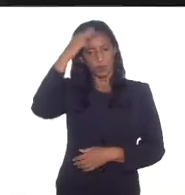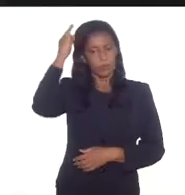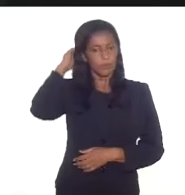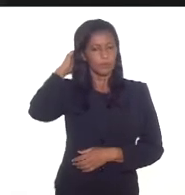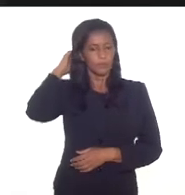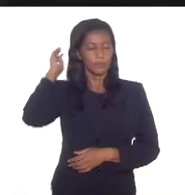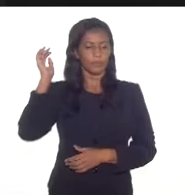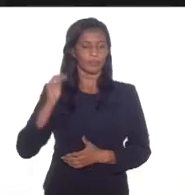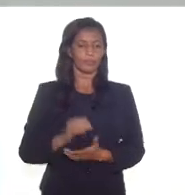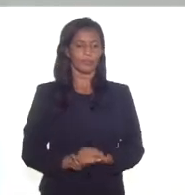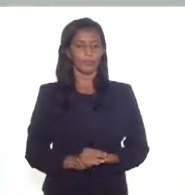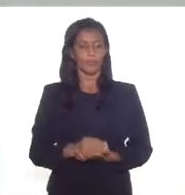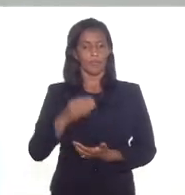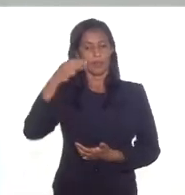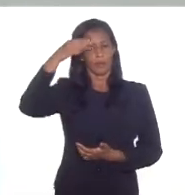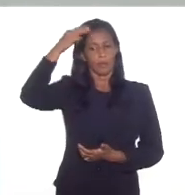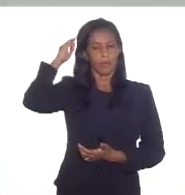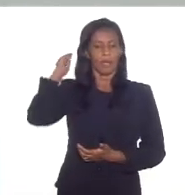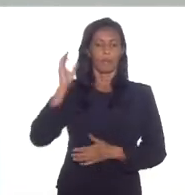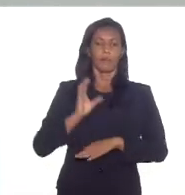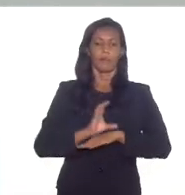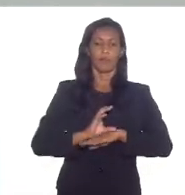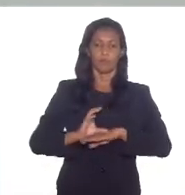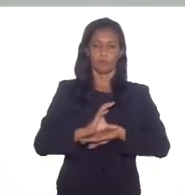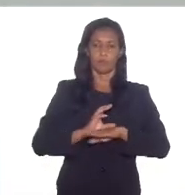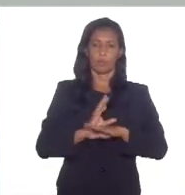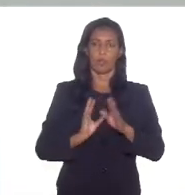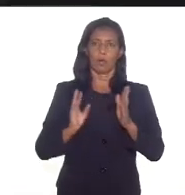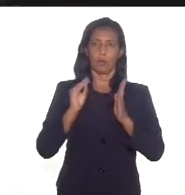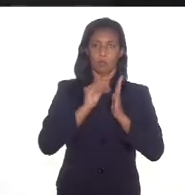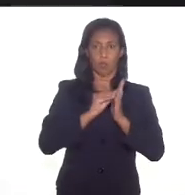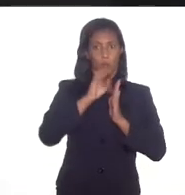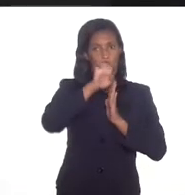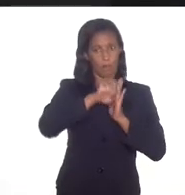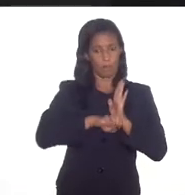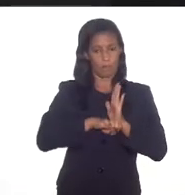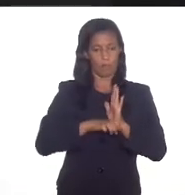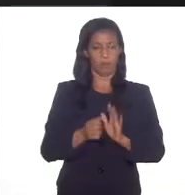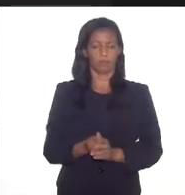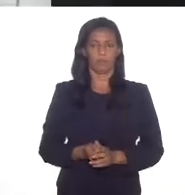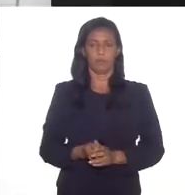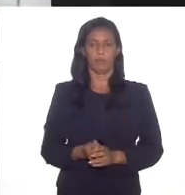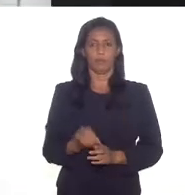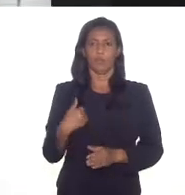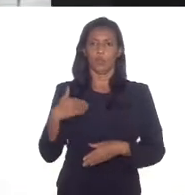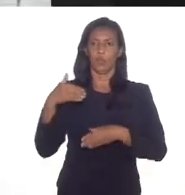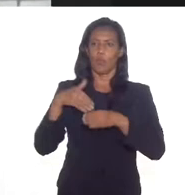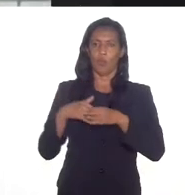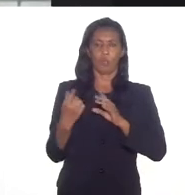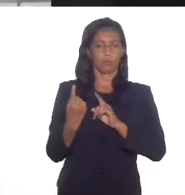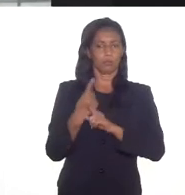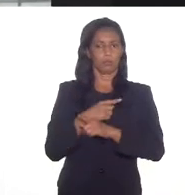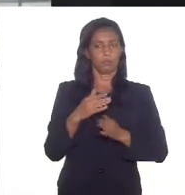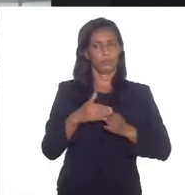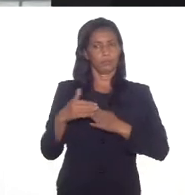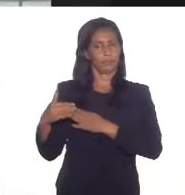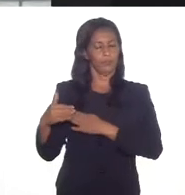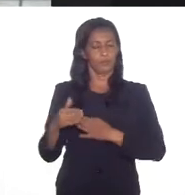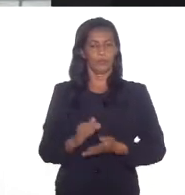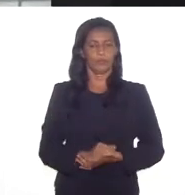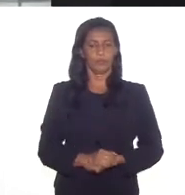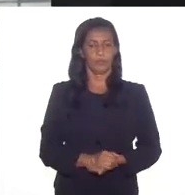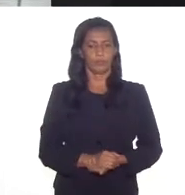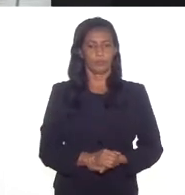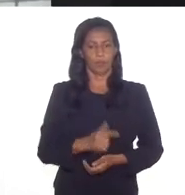Senhor presidente, o parecer é pela constitucionalidade com emenda. Voto divergente, senhor presidente. Ok. Deputado